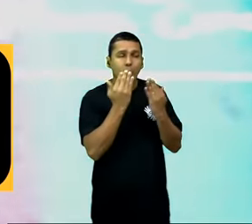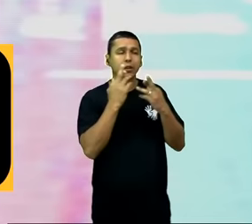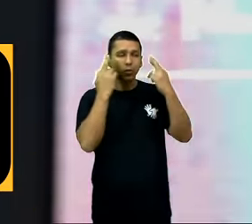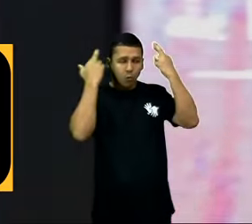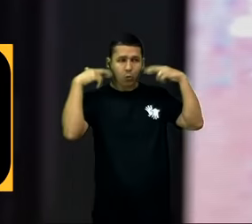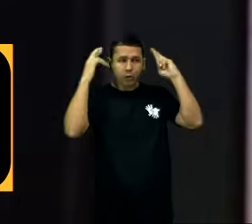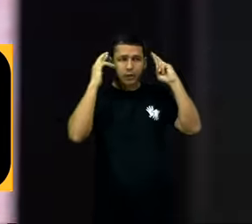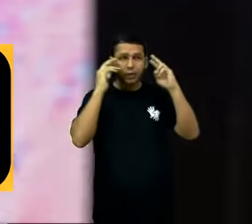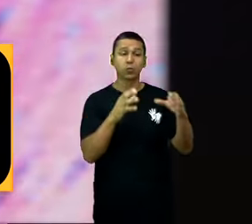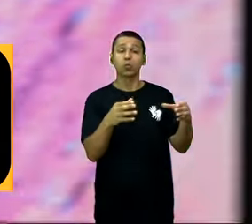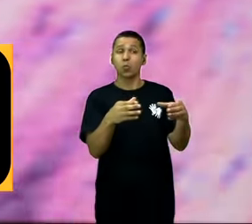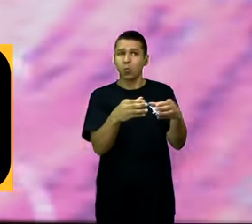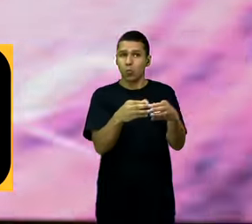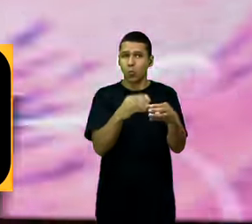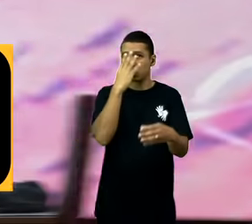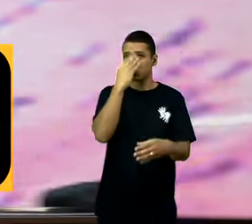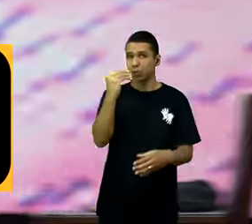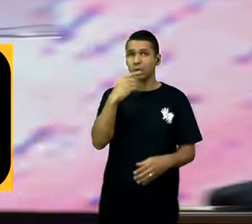vir.